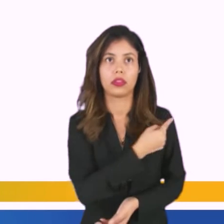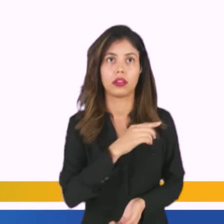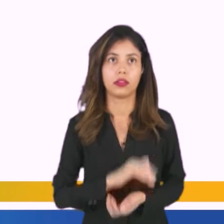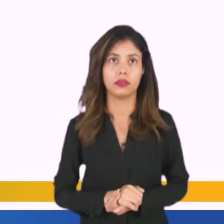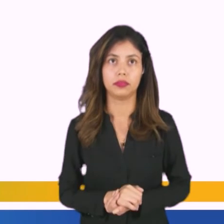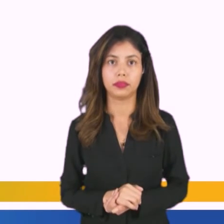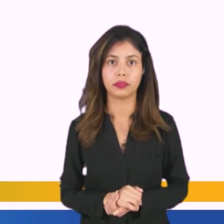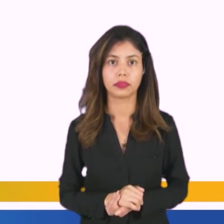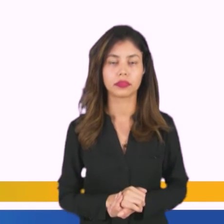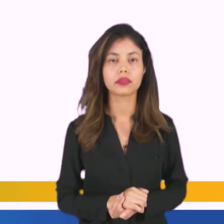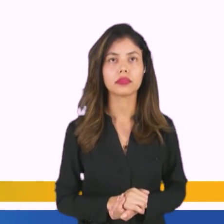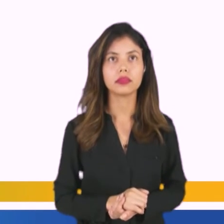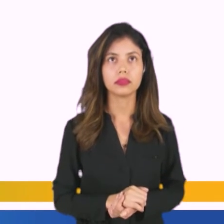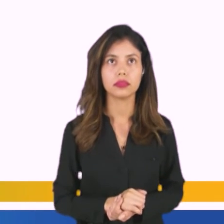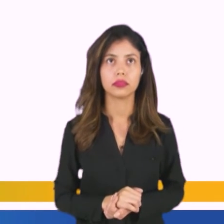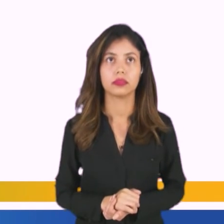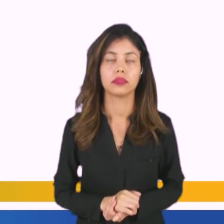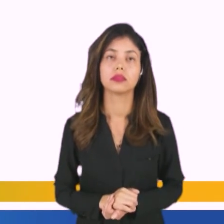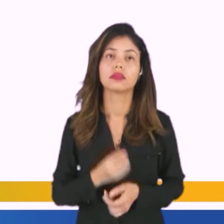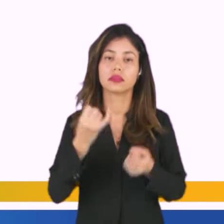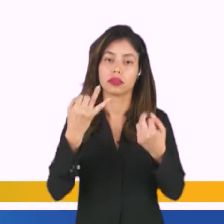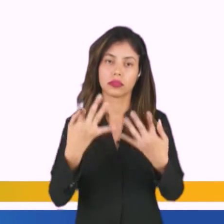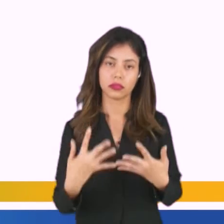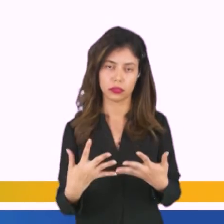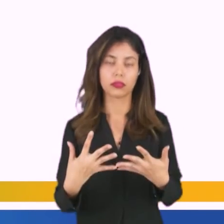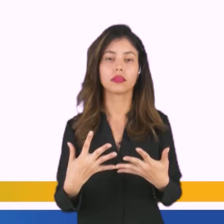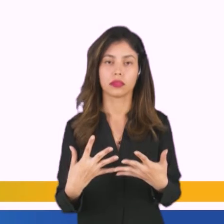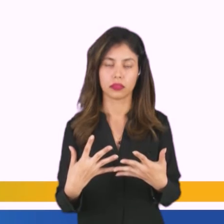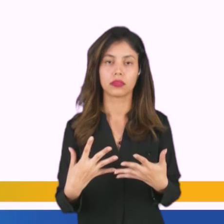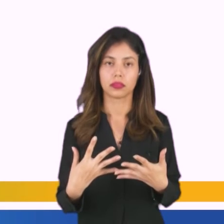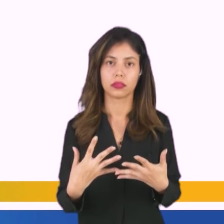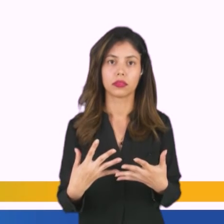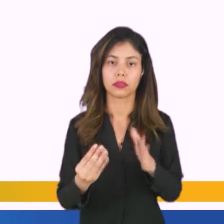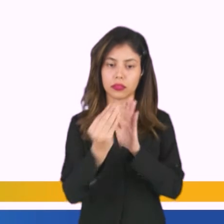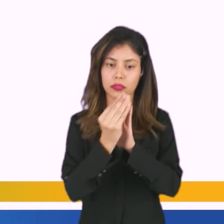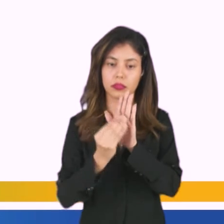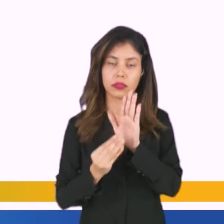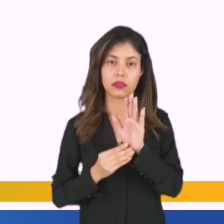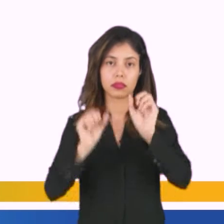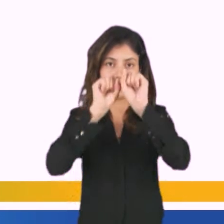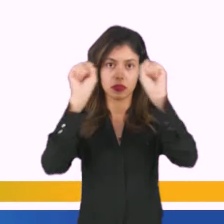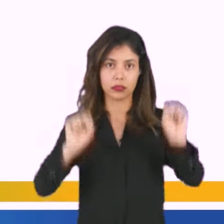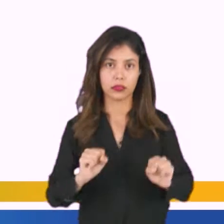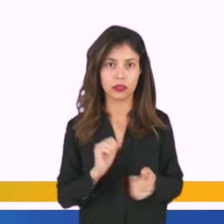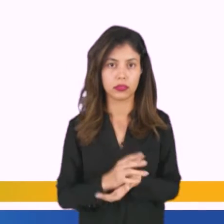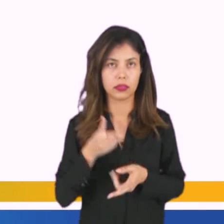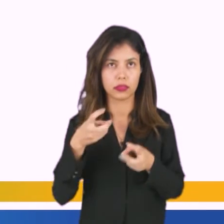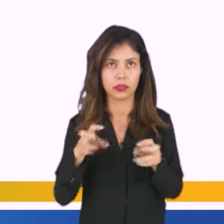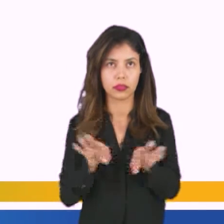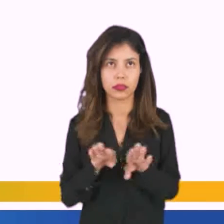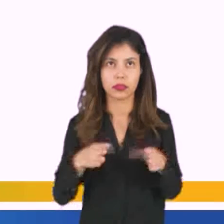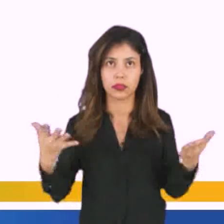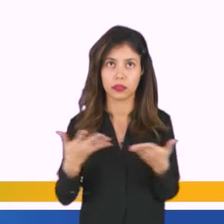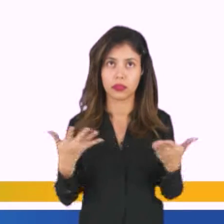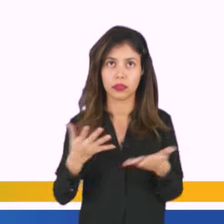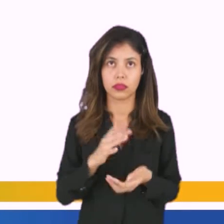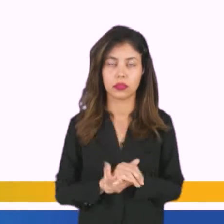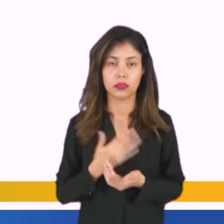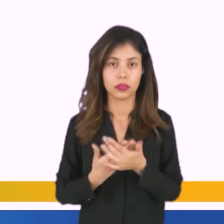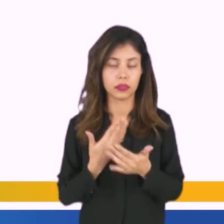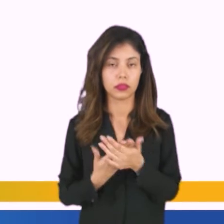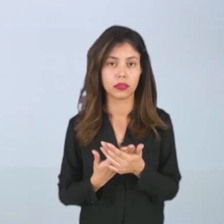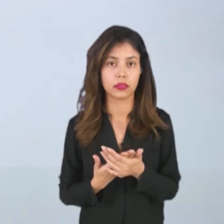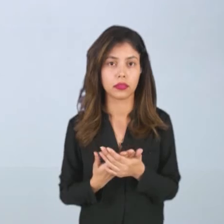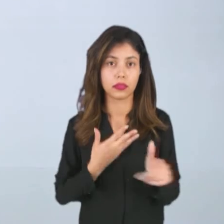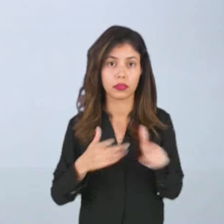uma terna ordenada que é solução para esse sistema. Então, vocês perceberam hoje, na